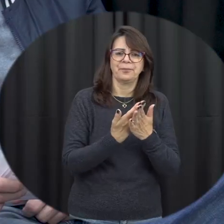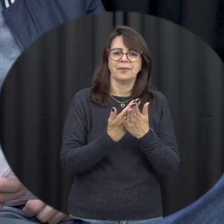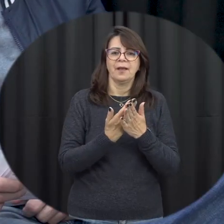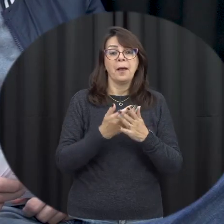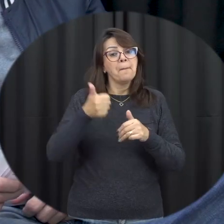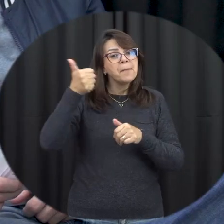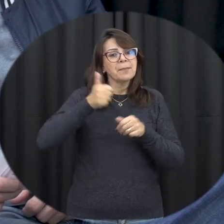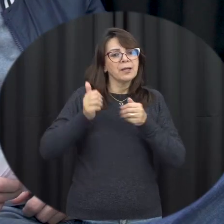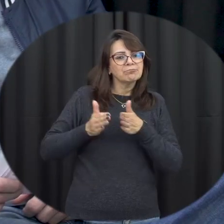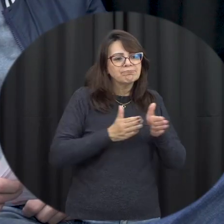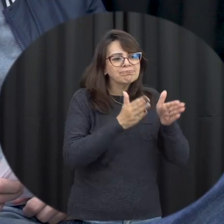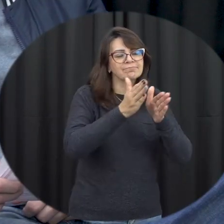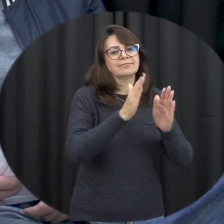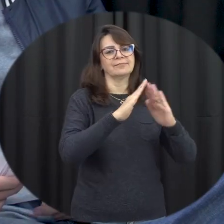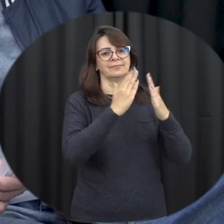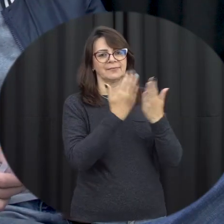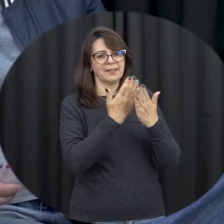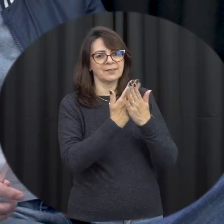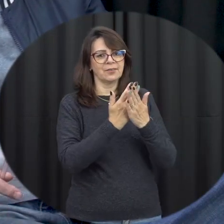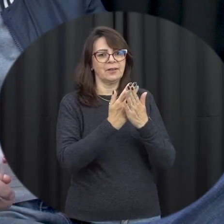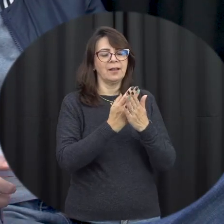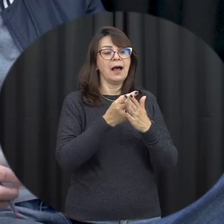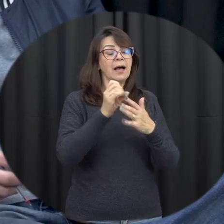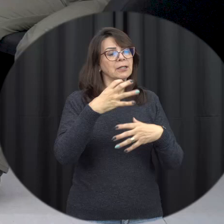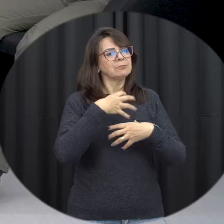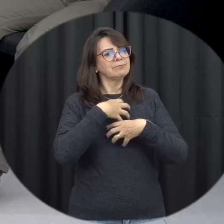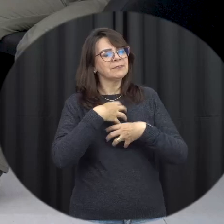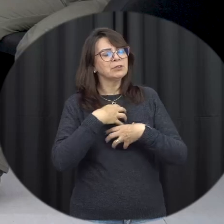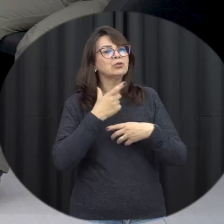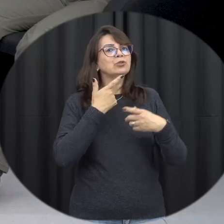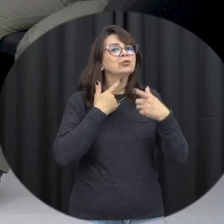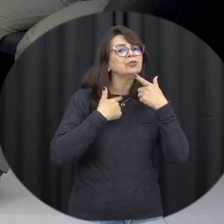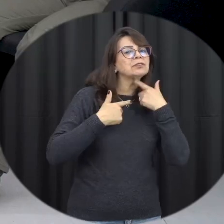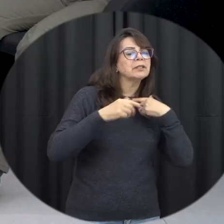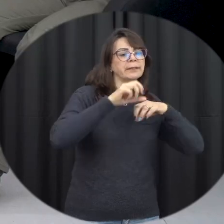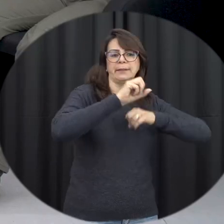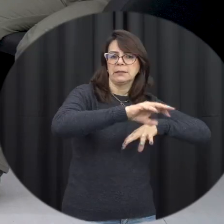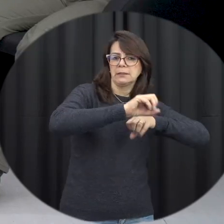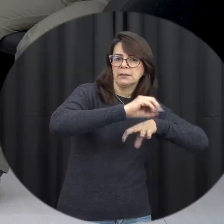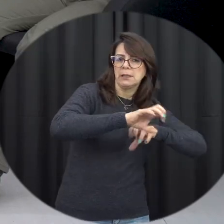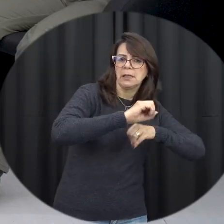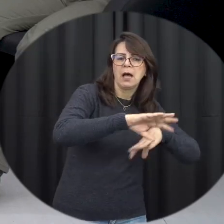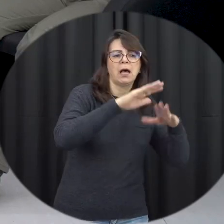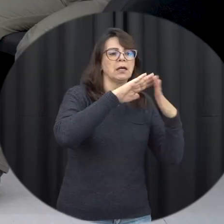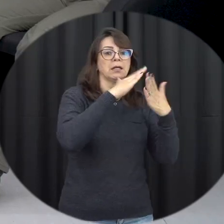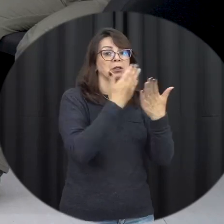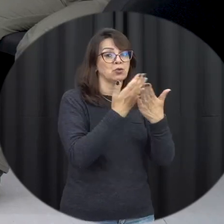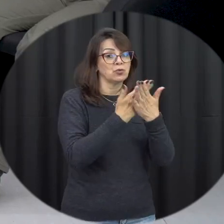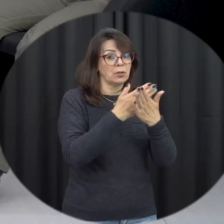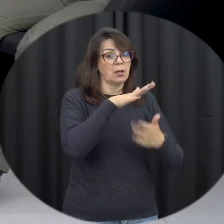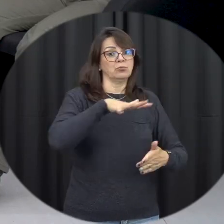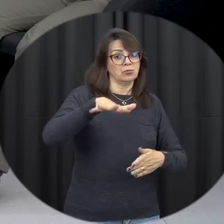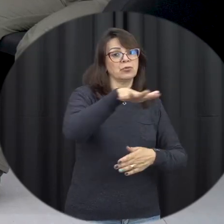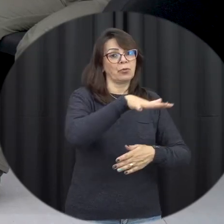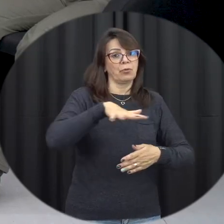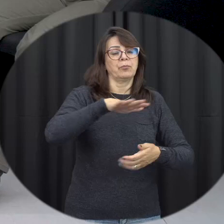escola e que depois me levou assim, a gostar muito do ensino, do estudo em si.